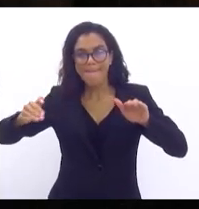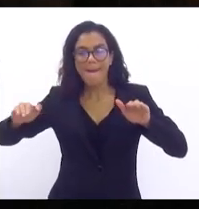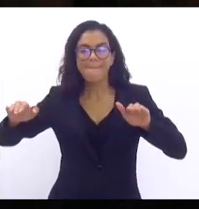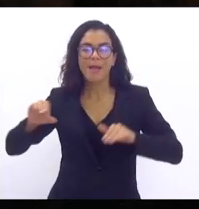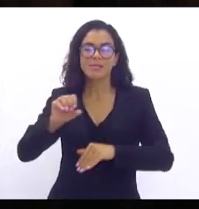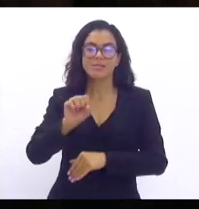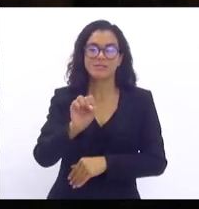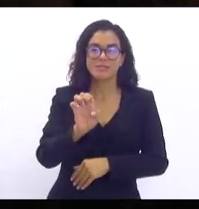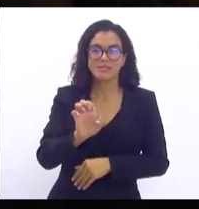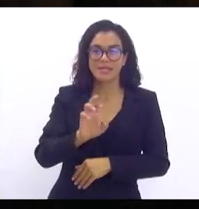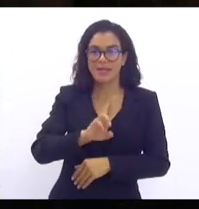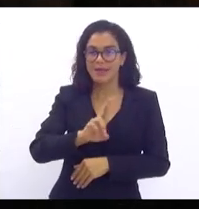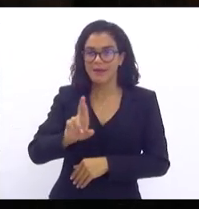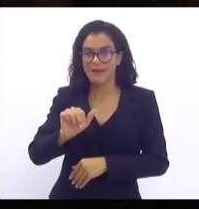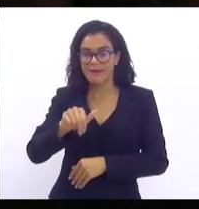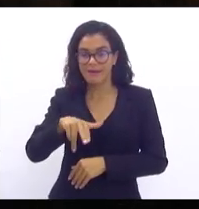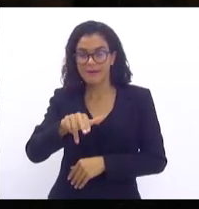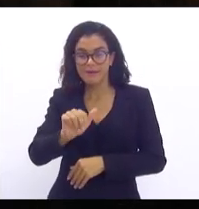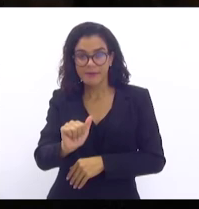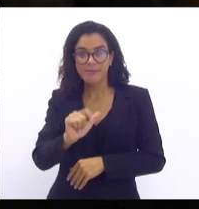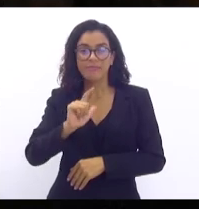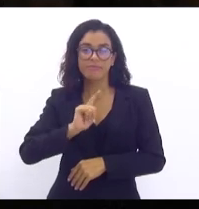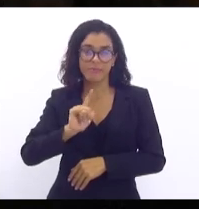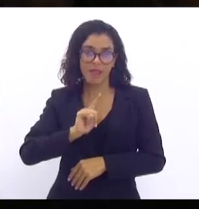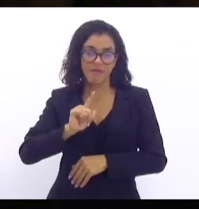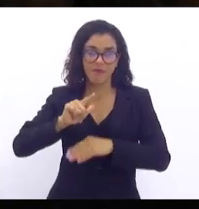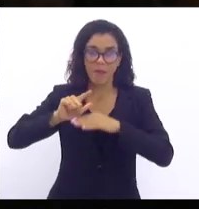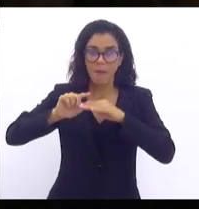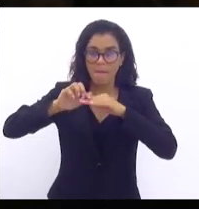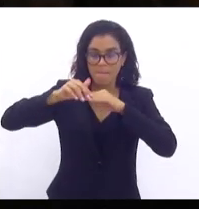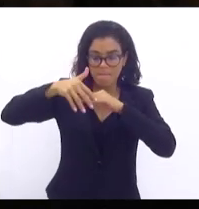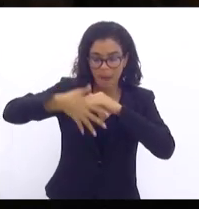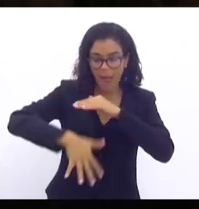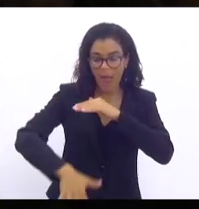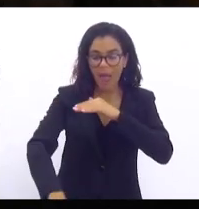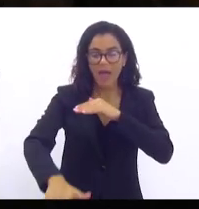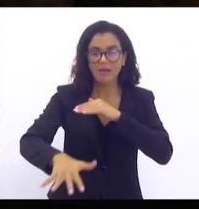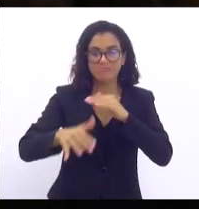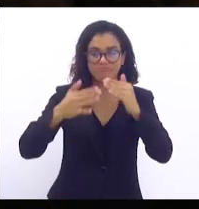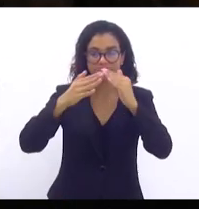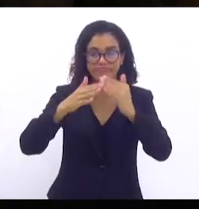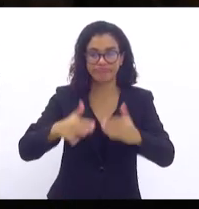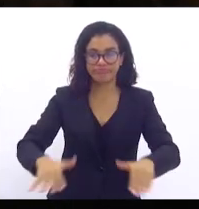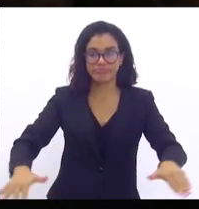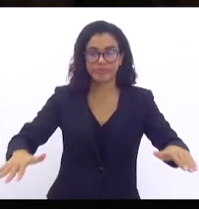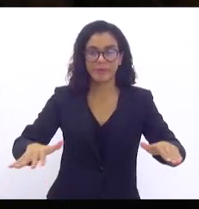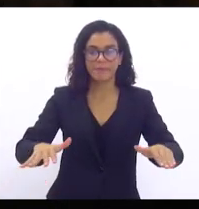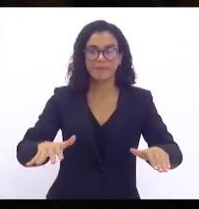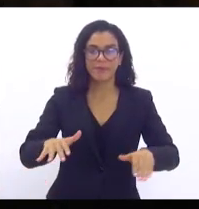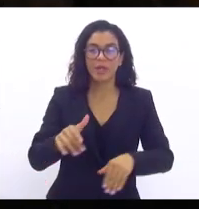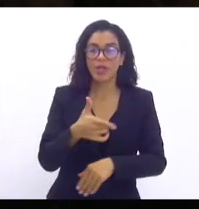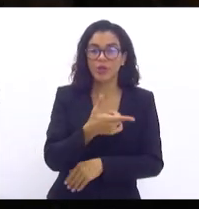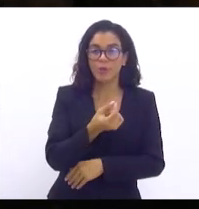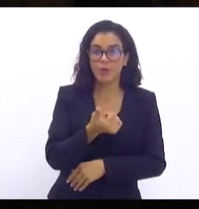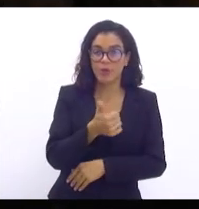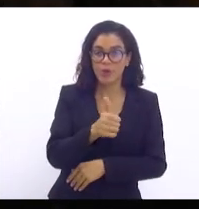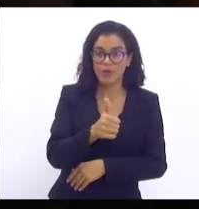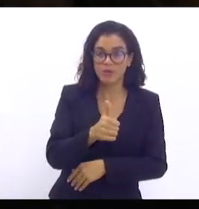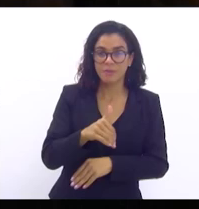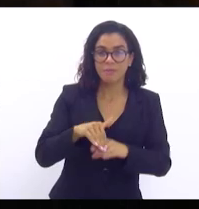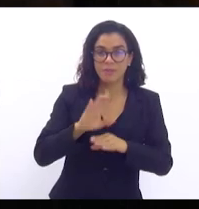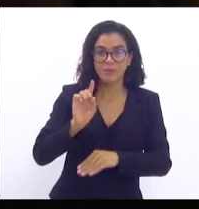de 2 tragédias muito próximas. Em 2011, com mais de 1.000 mortes,